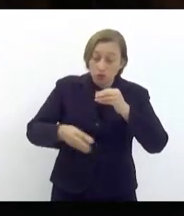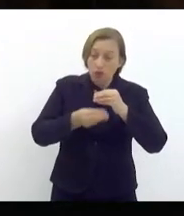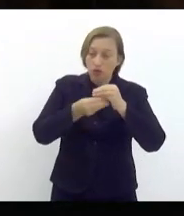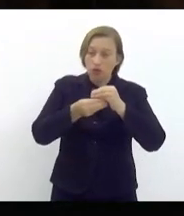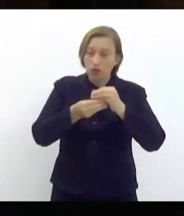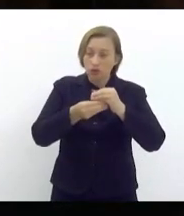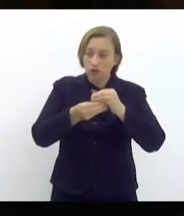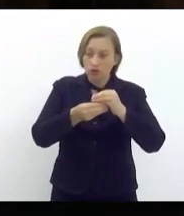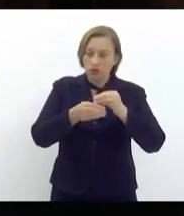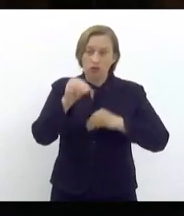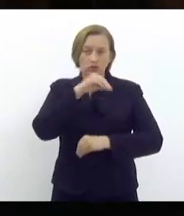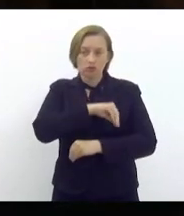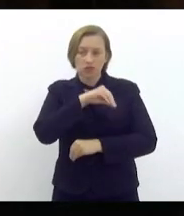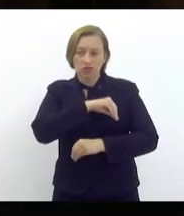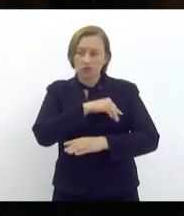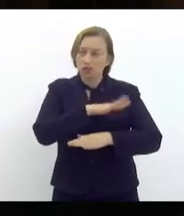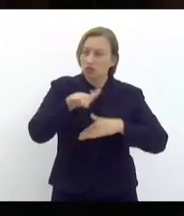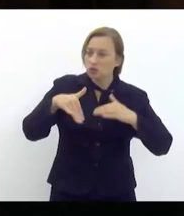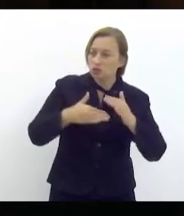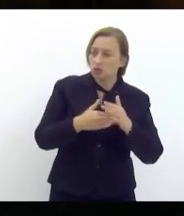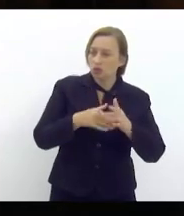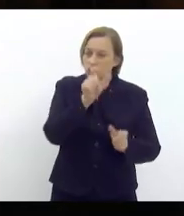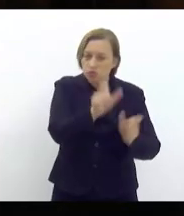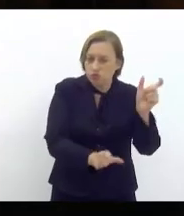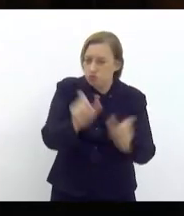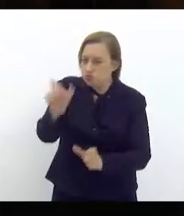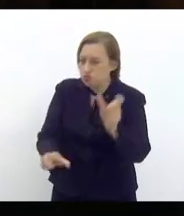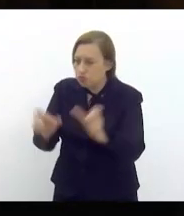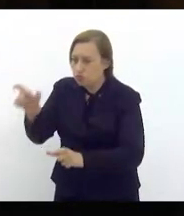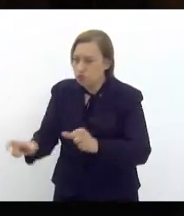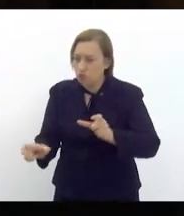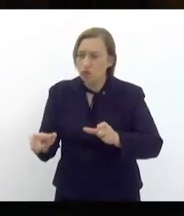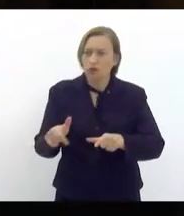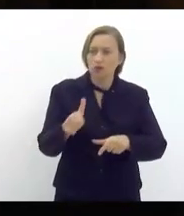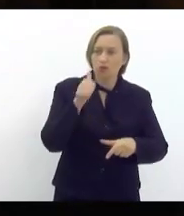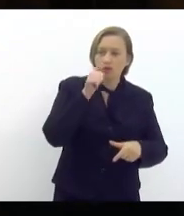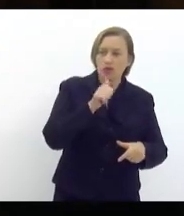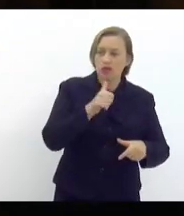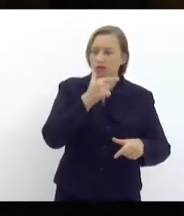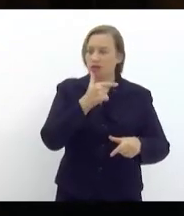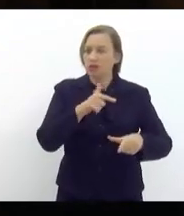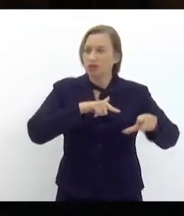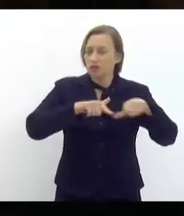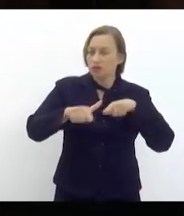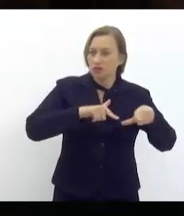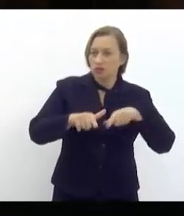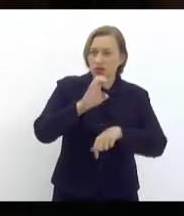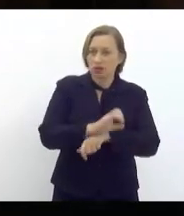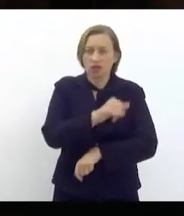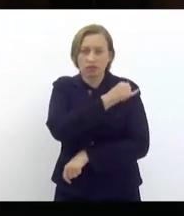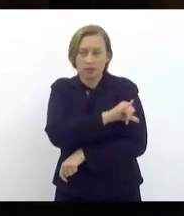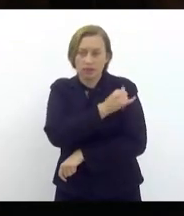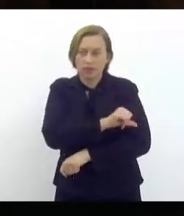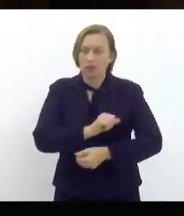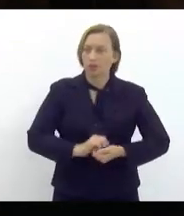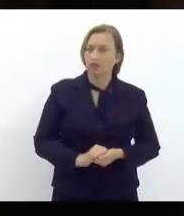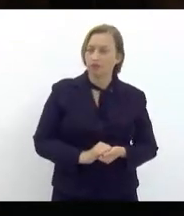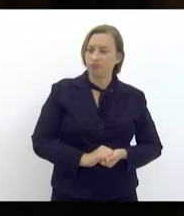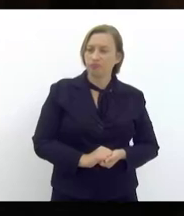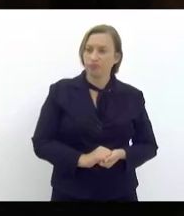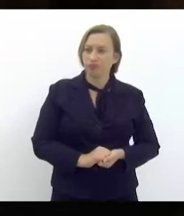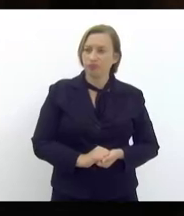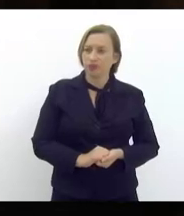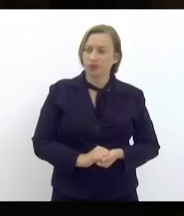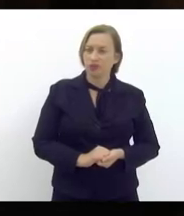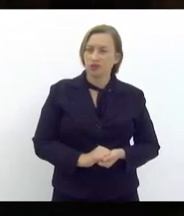conjunto das trabalhadoras e dos trabalhadores do estado do Rio de Janeiro em relação a essa retenção e